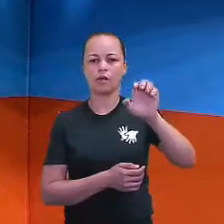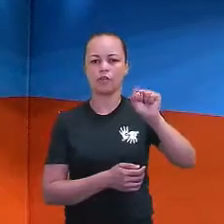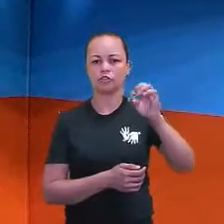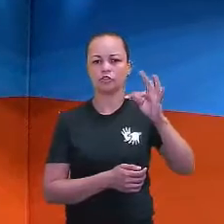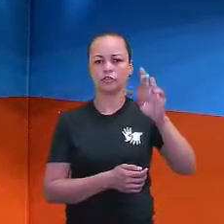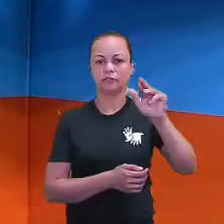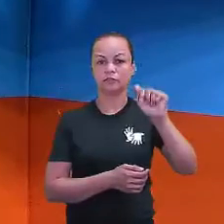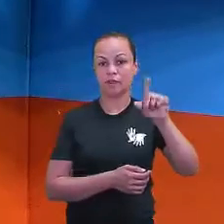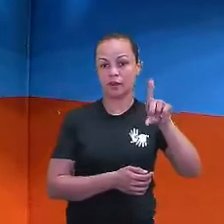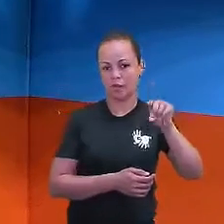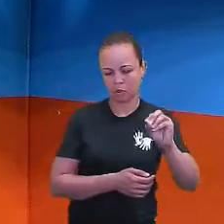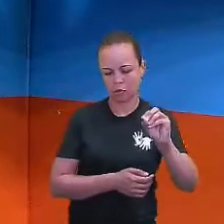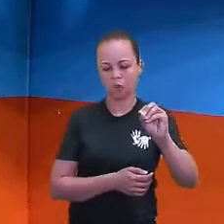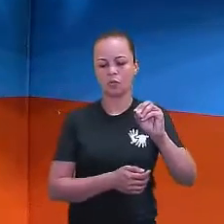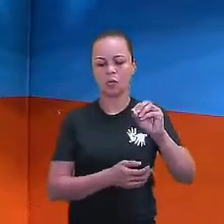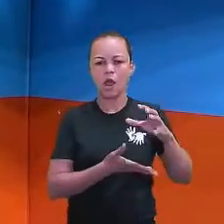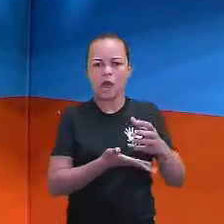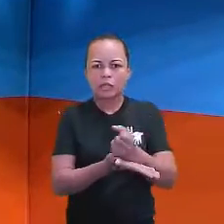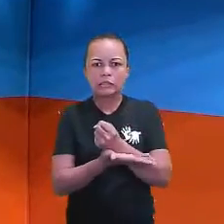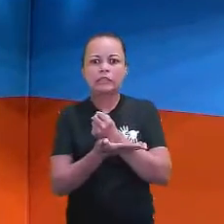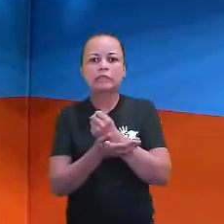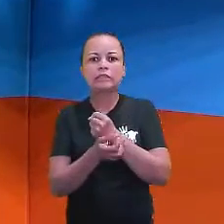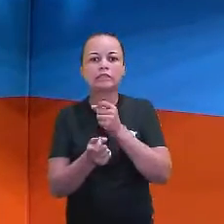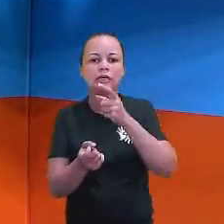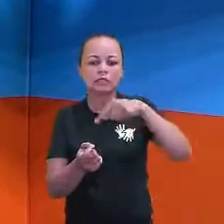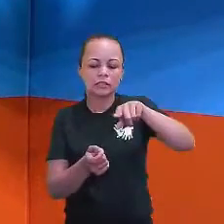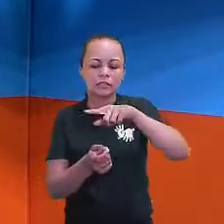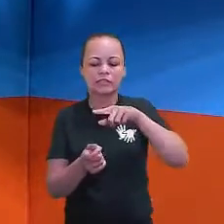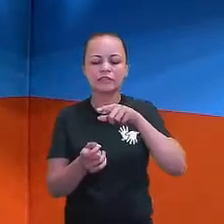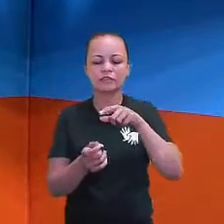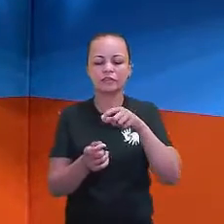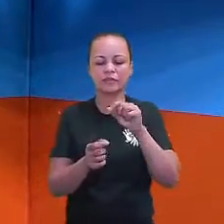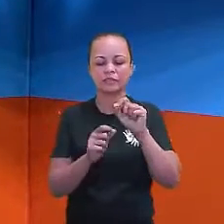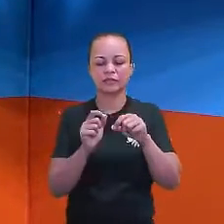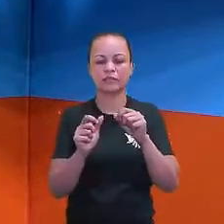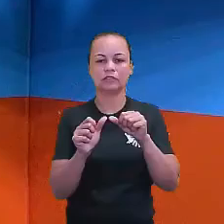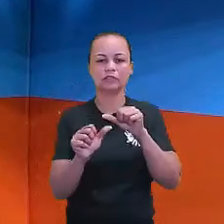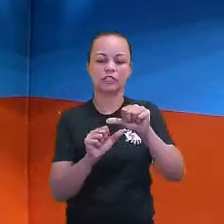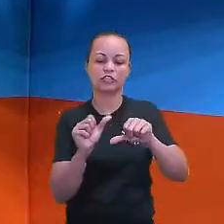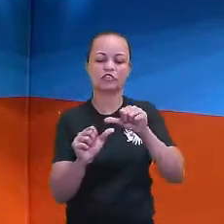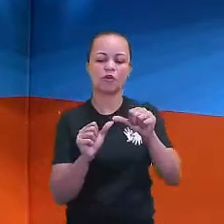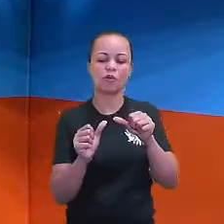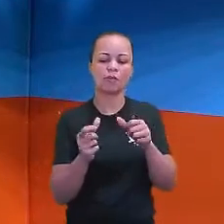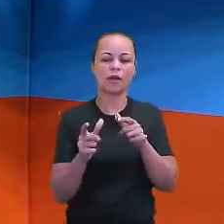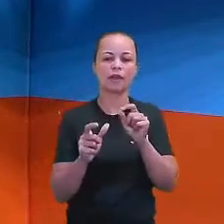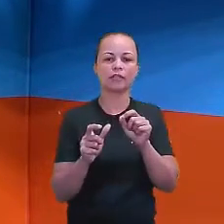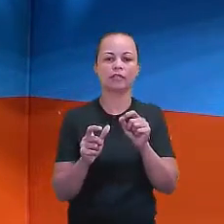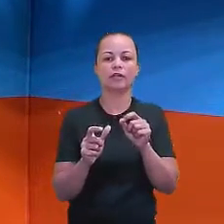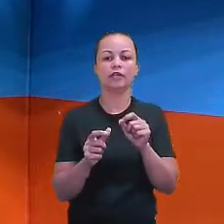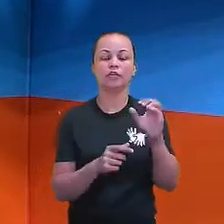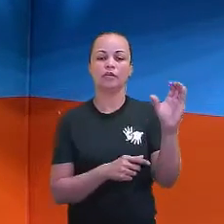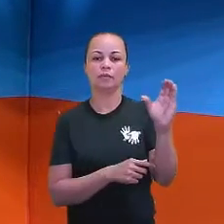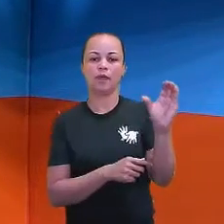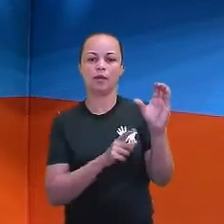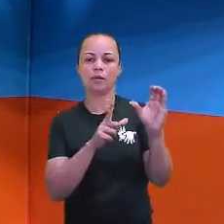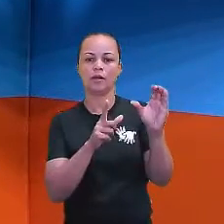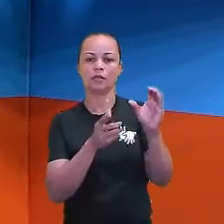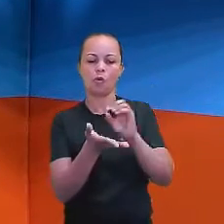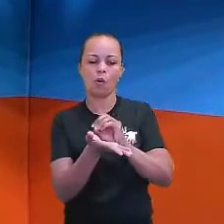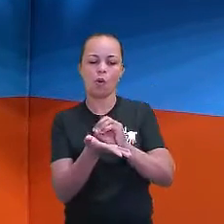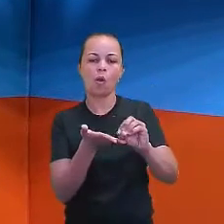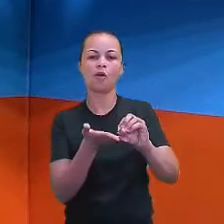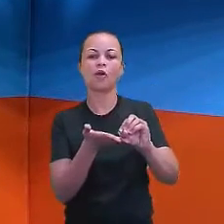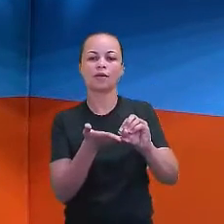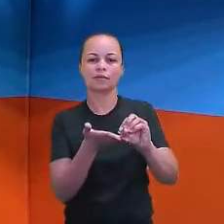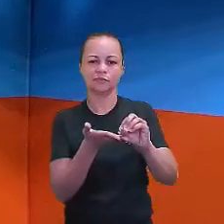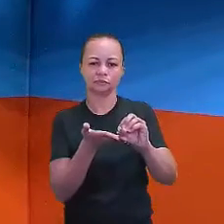ele vai se transformar em um carbono, através do processo fotossintético, em um carbono o quê? Carbono orgânico. Esse carbono